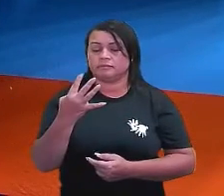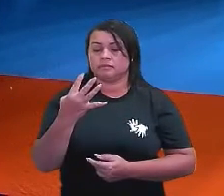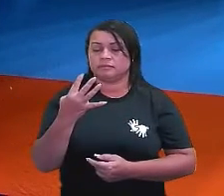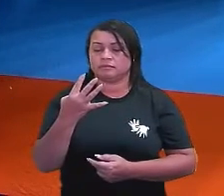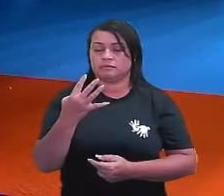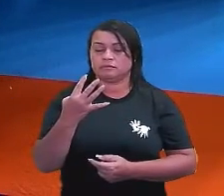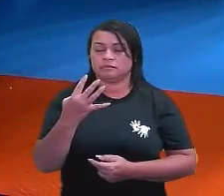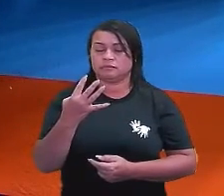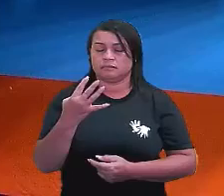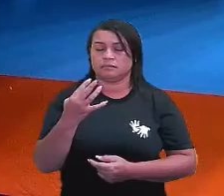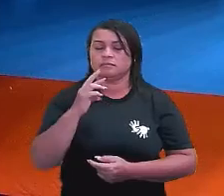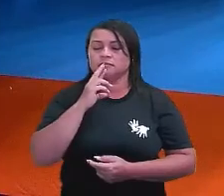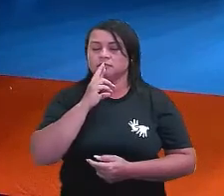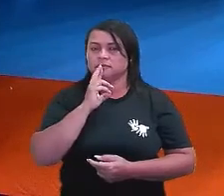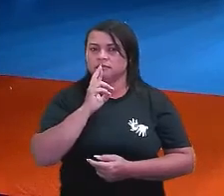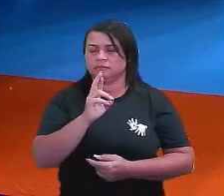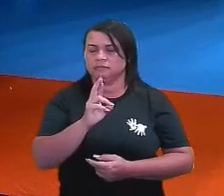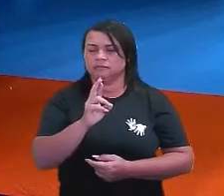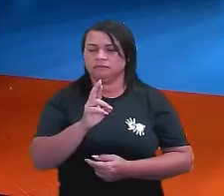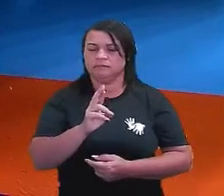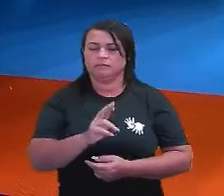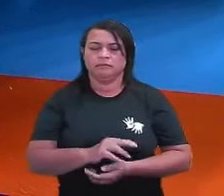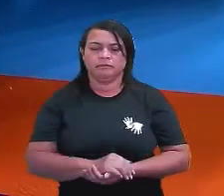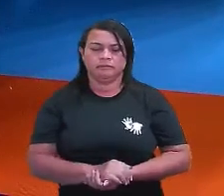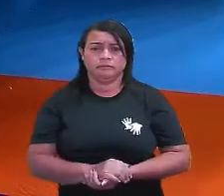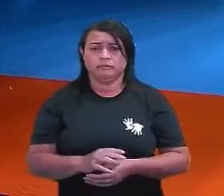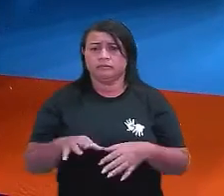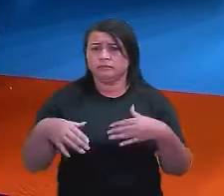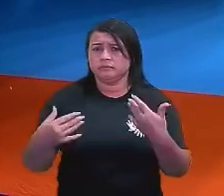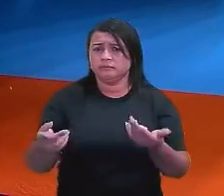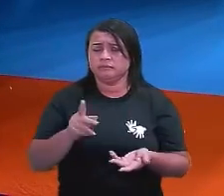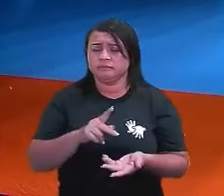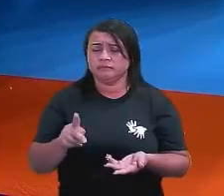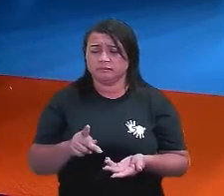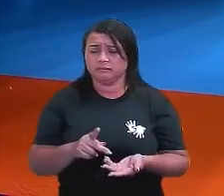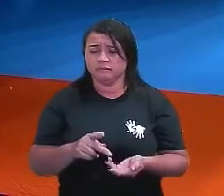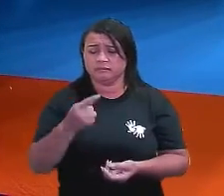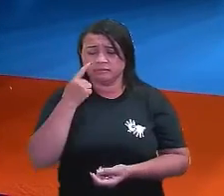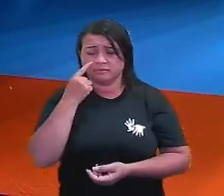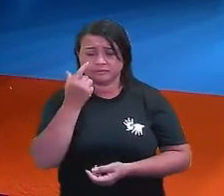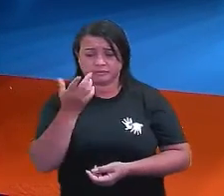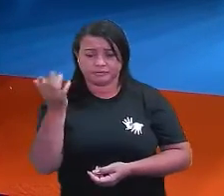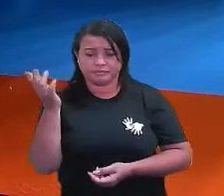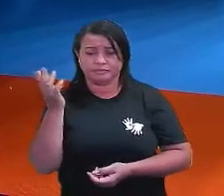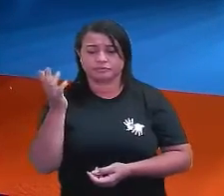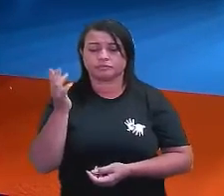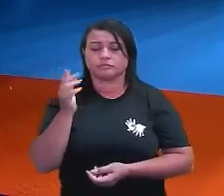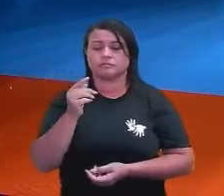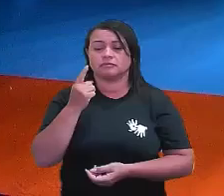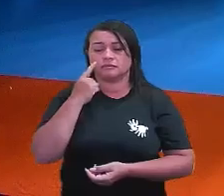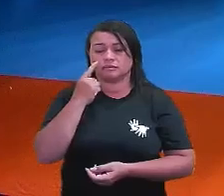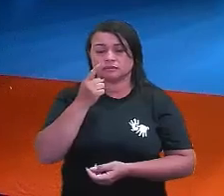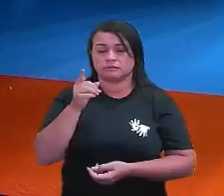E aí vai ser a minha resposta. Professora, como é que faz? Peguei o desenho, ó.